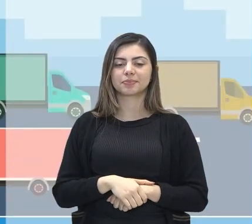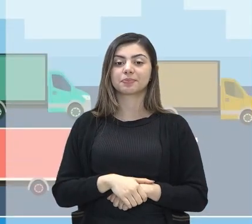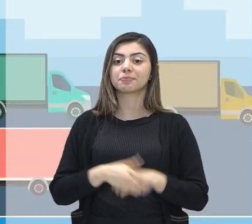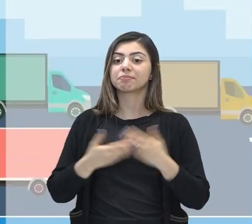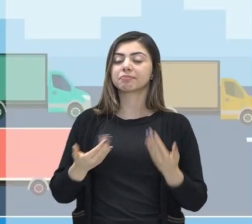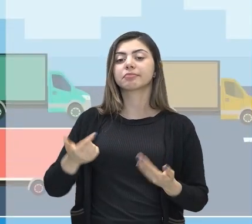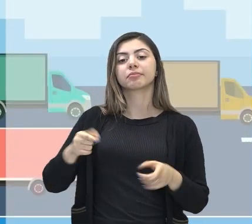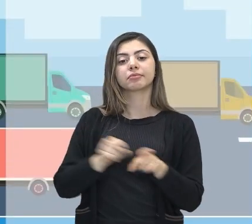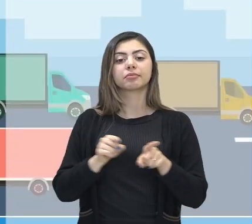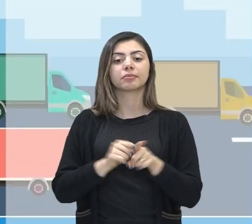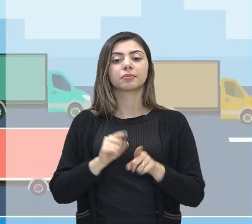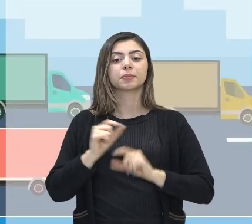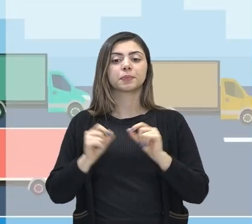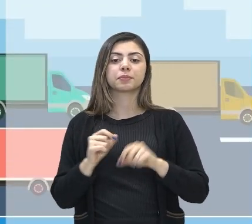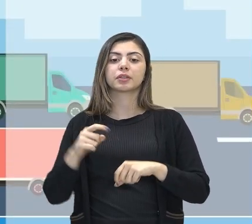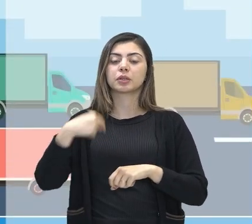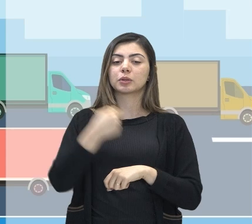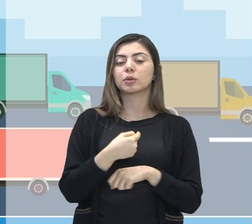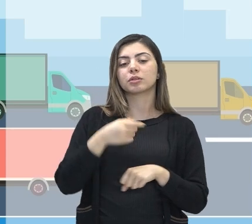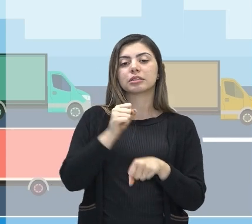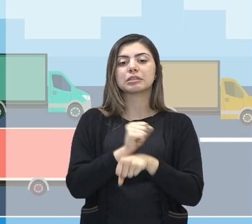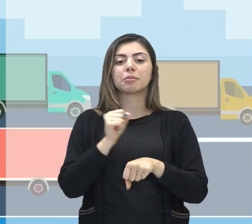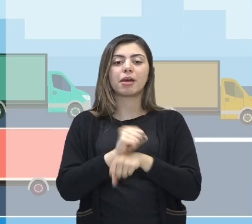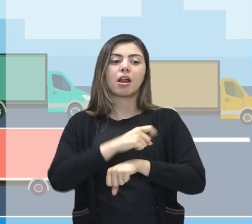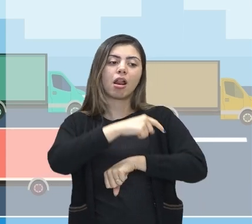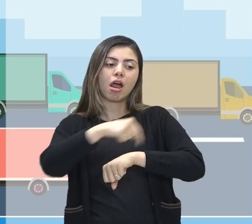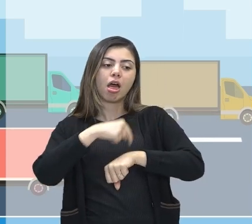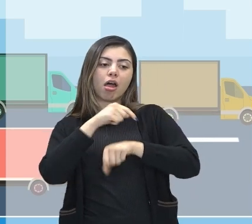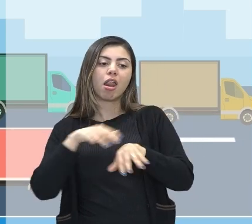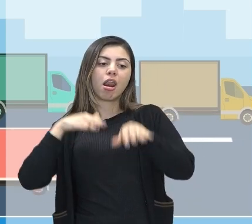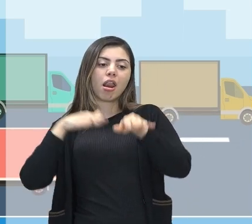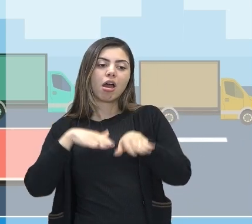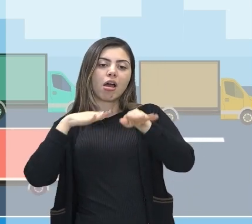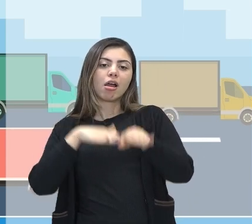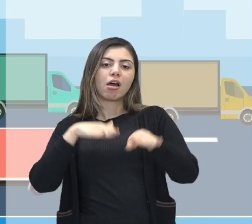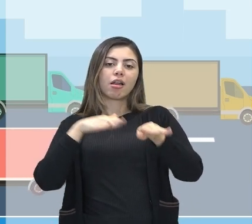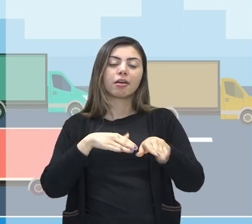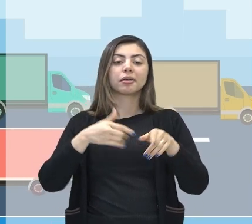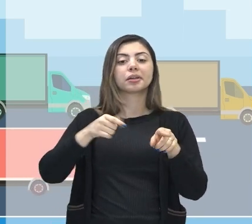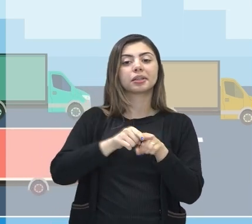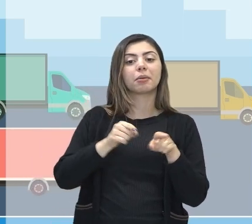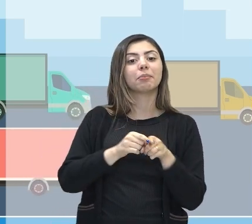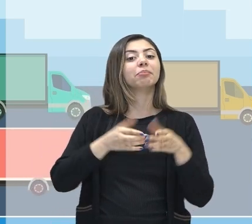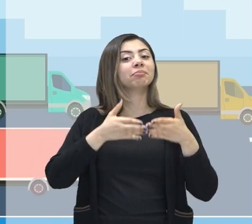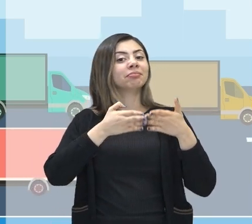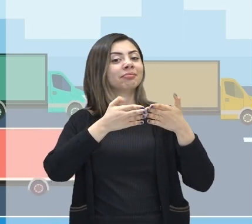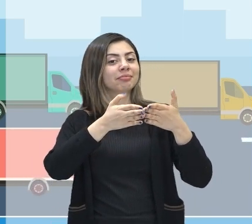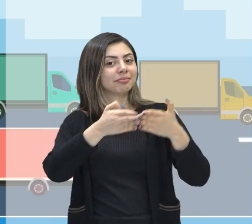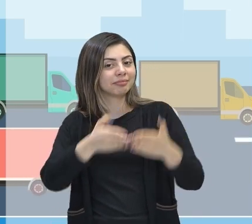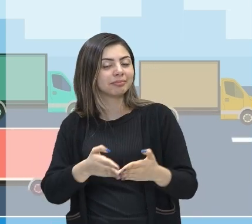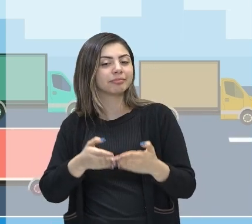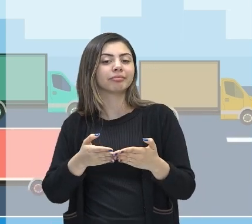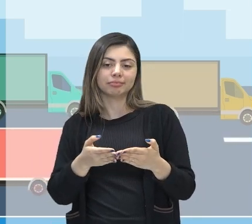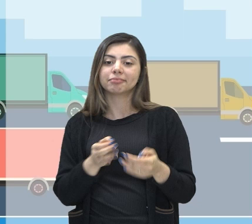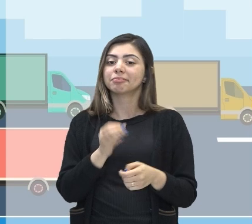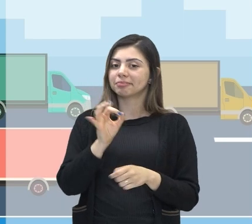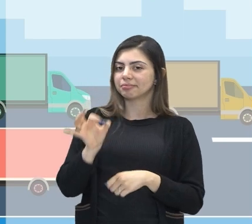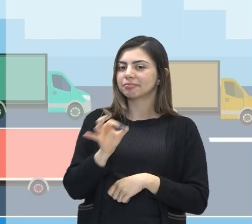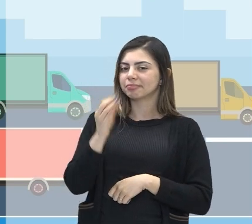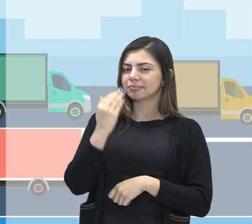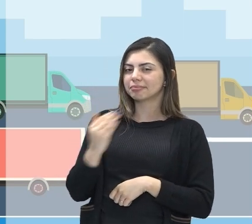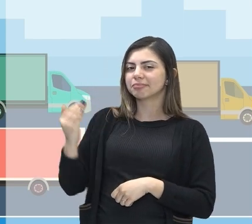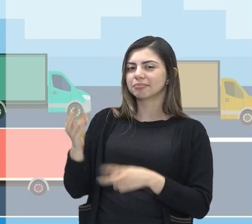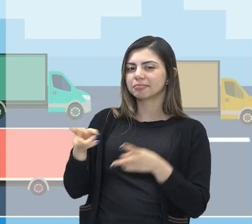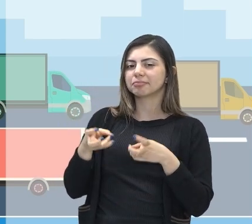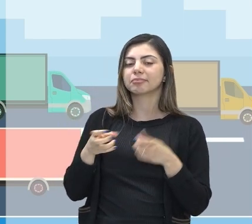Além disso, o tempo de espera causado pelos congestionamentos dos navios nos portos e também dos caminhões nas estradas da